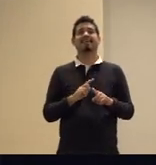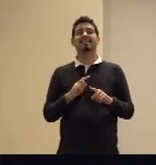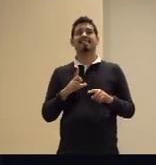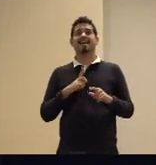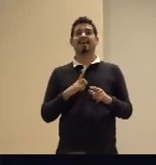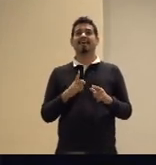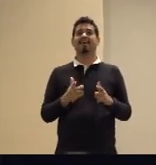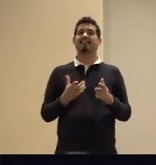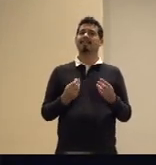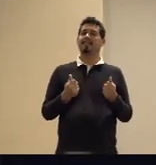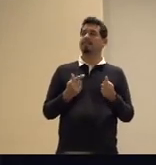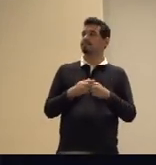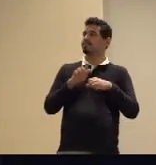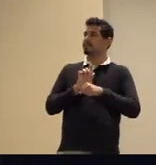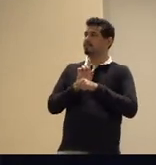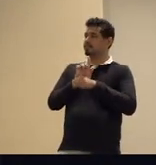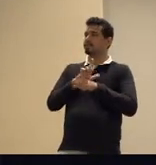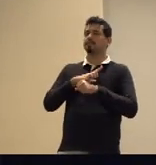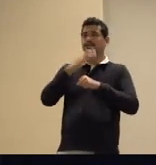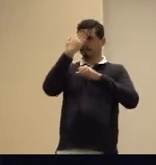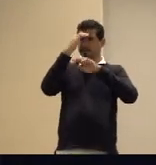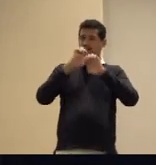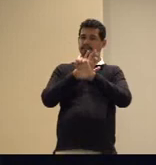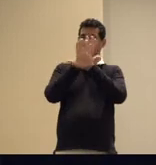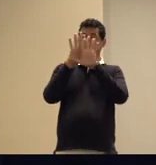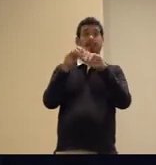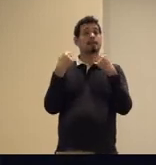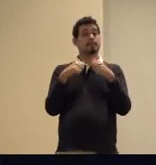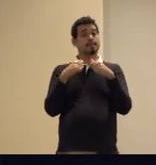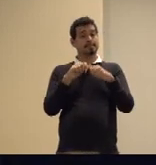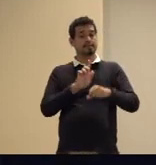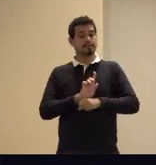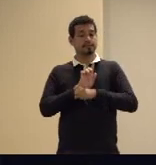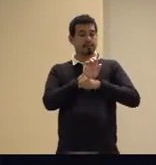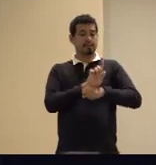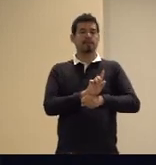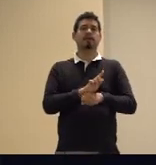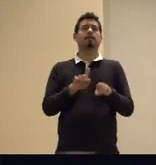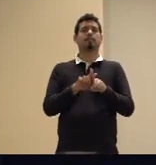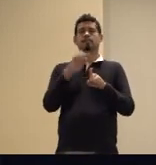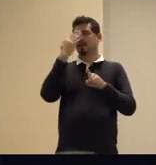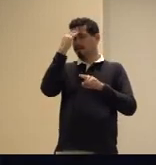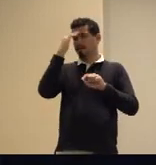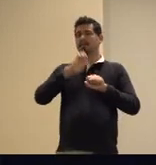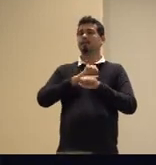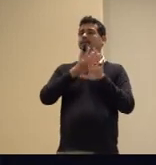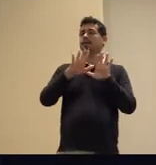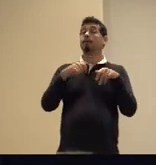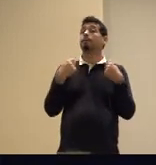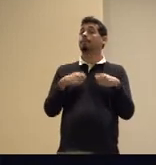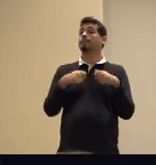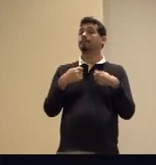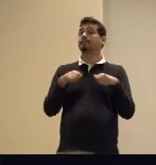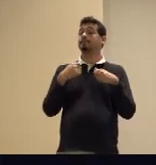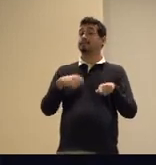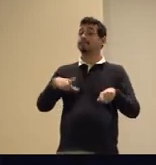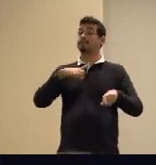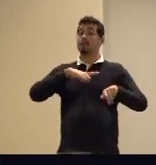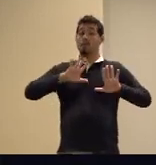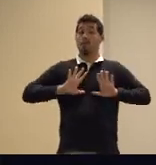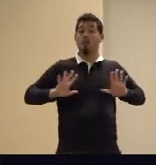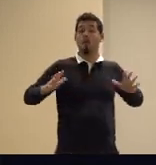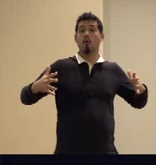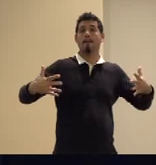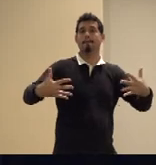né, um gestor que tem a noção, e nós precisamos de gestores para entender que precisamos de uma rede, quanto